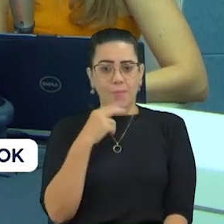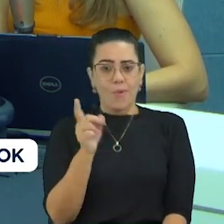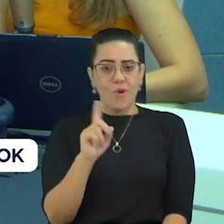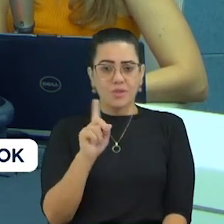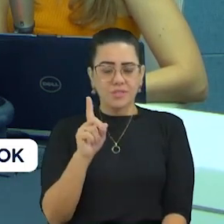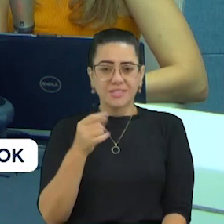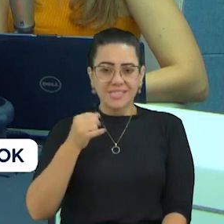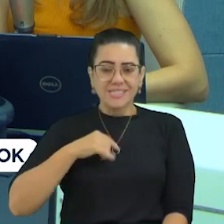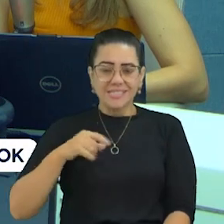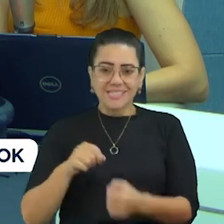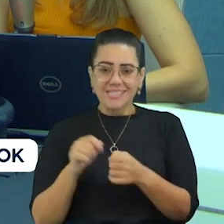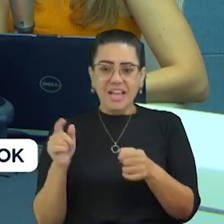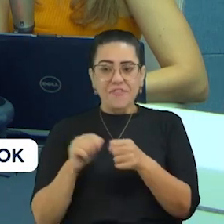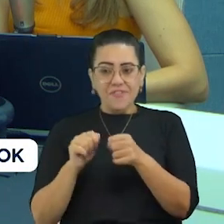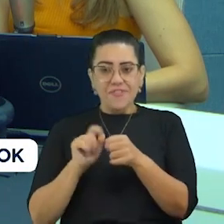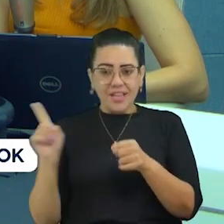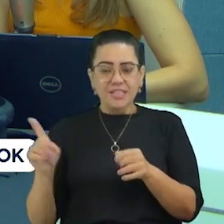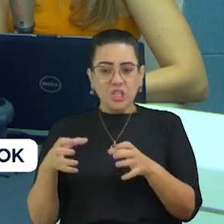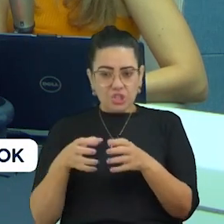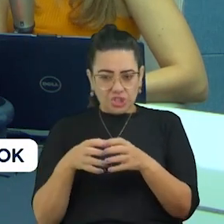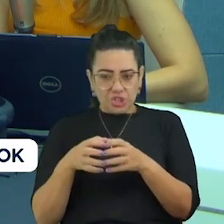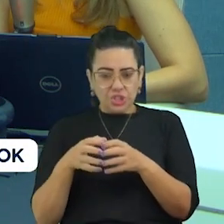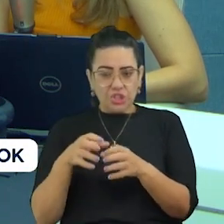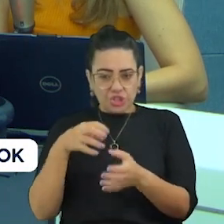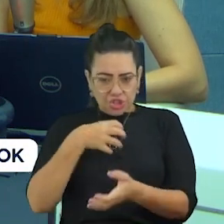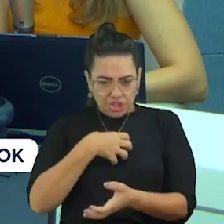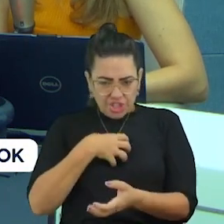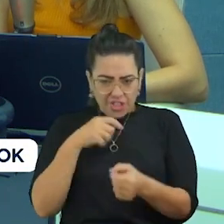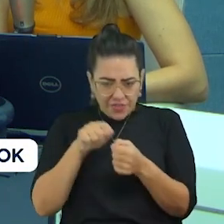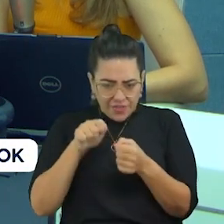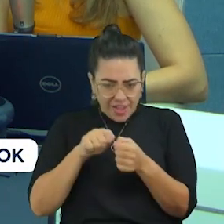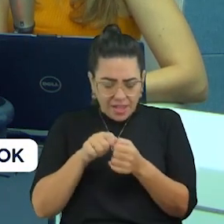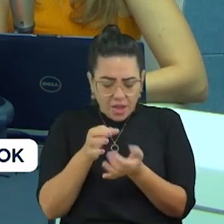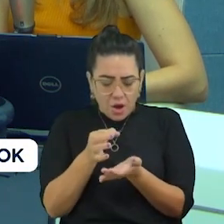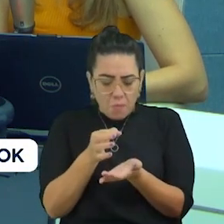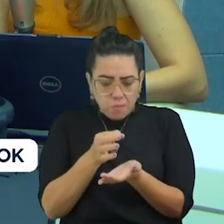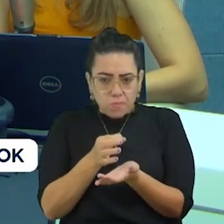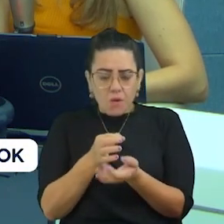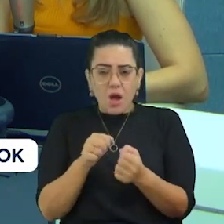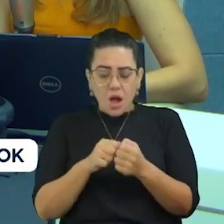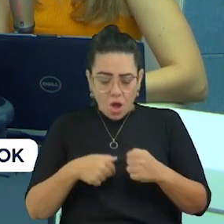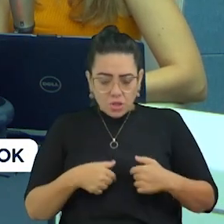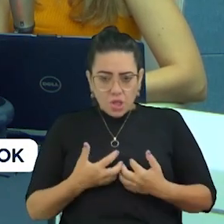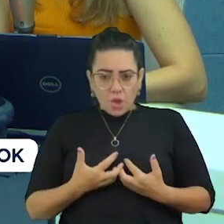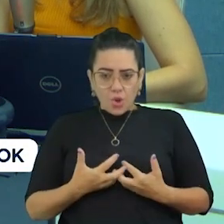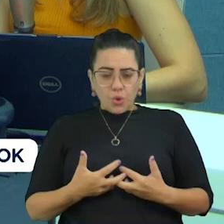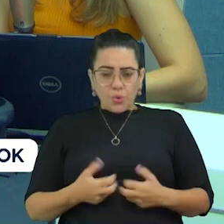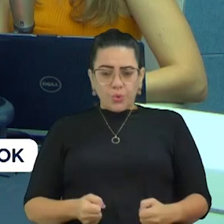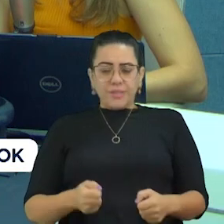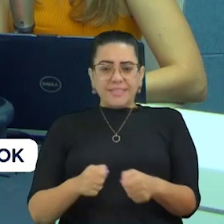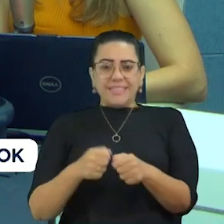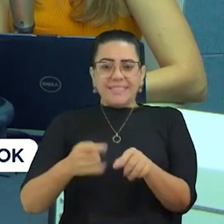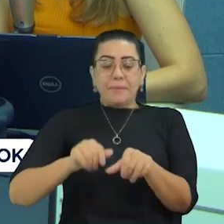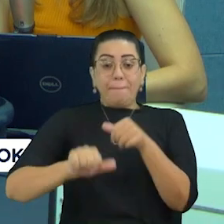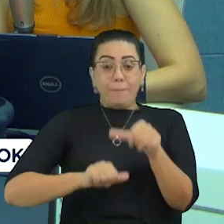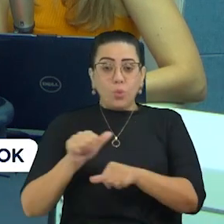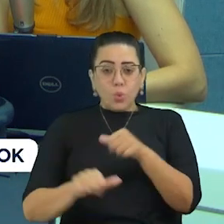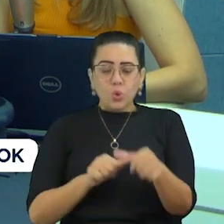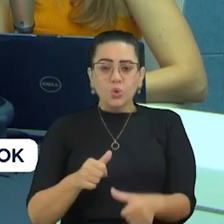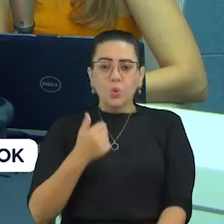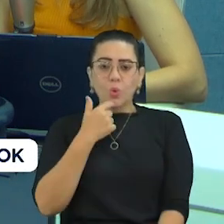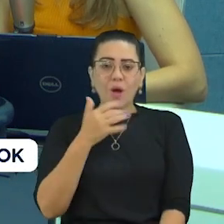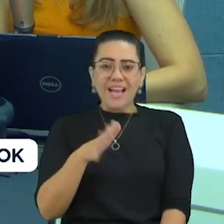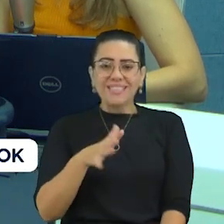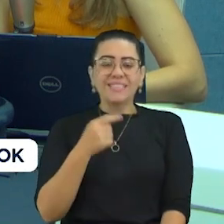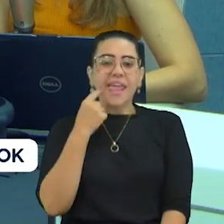Porque aquela medicação, ela foi feita da forma que foi feita para melhorar a absorção do organismo. Então, quando eu mudo a característica dela,